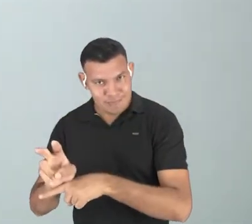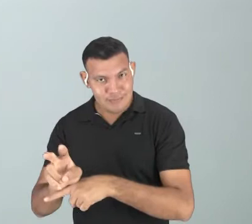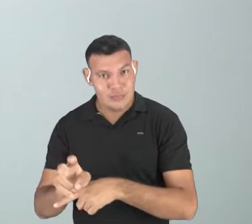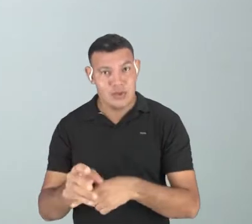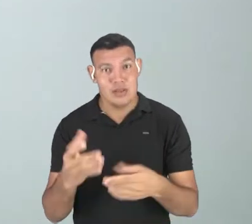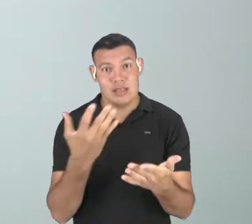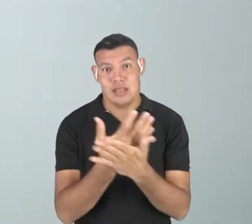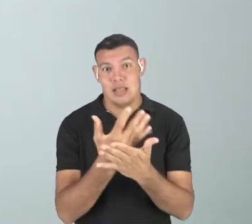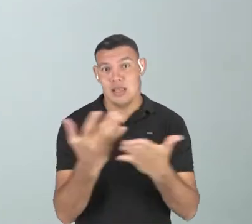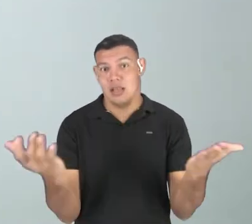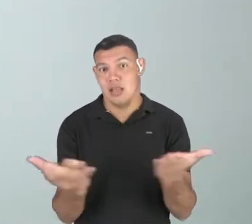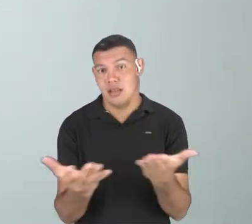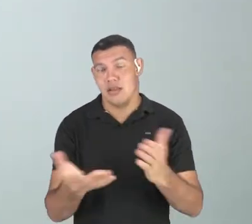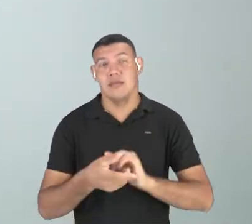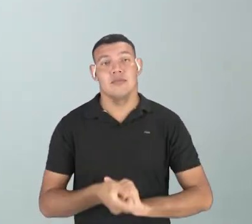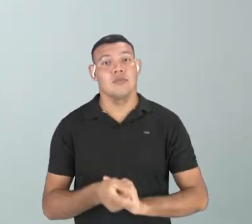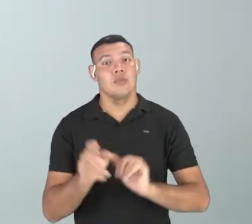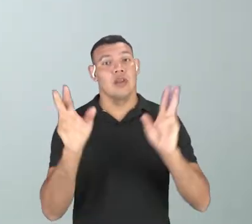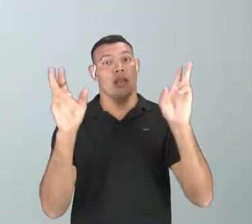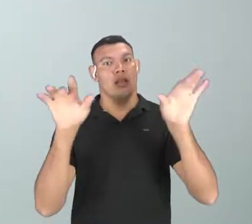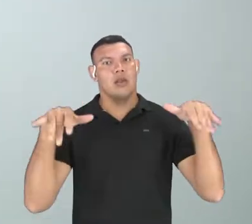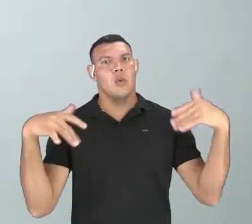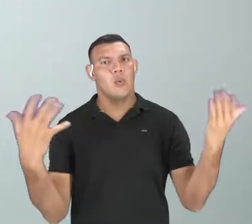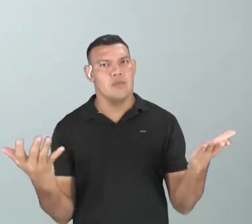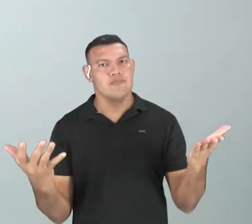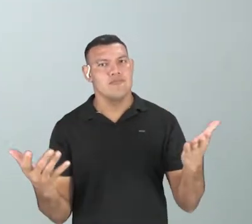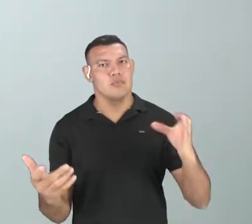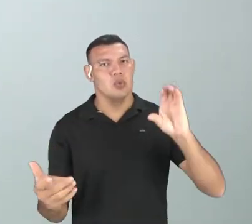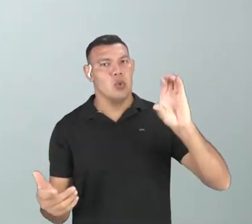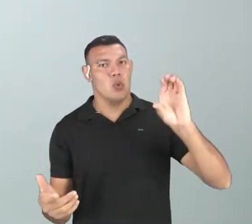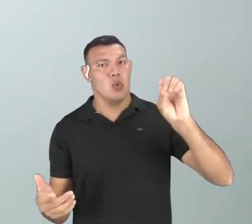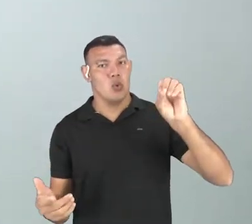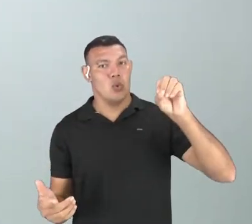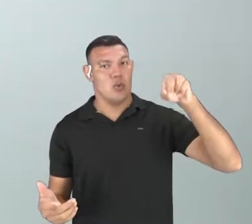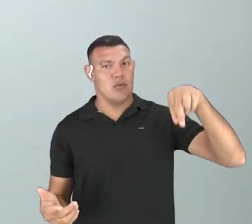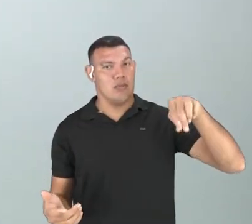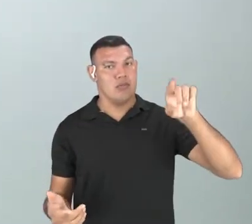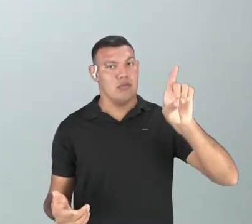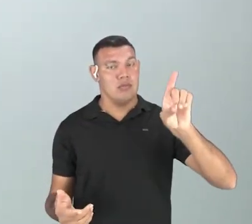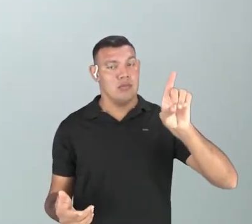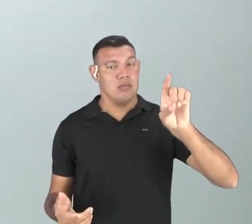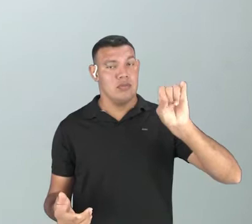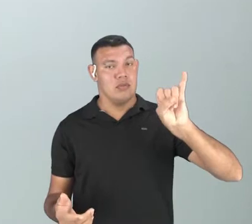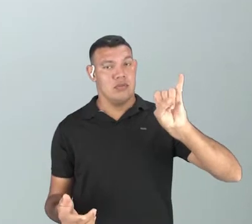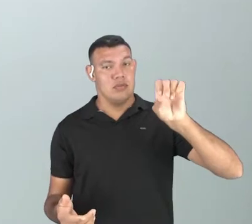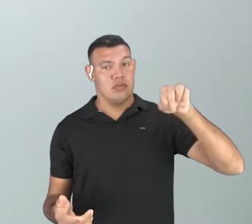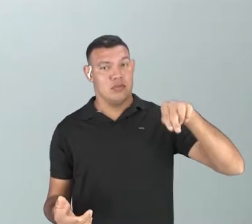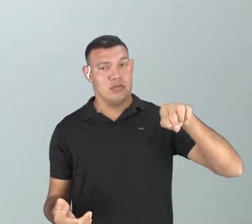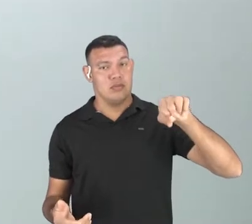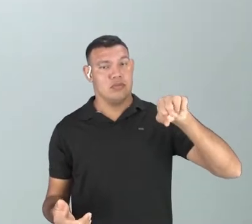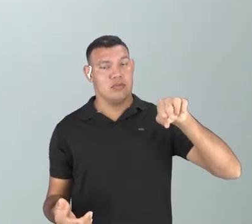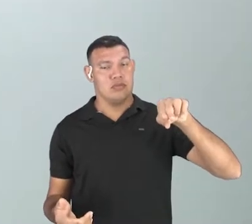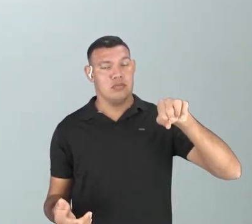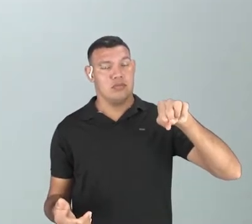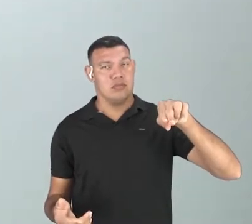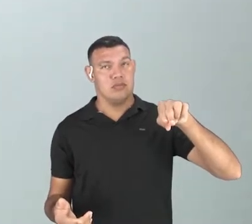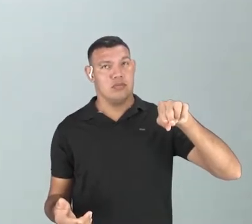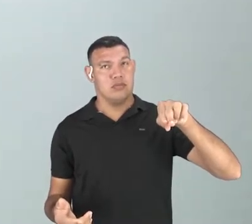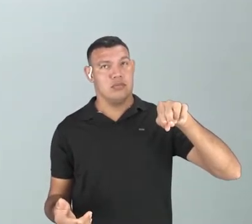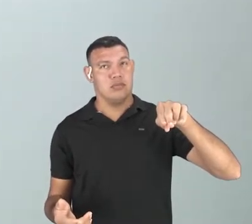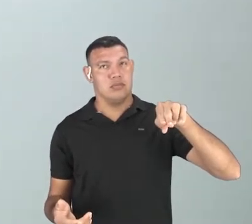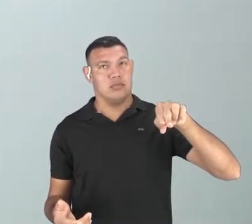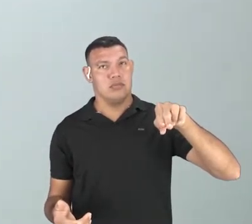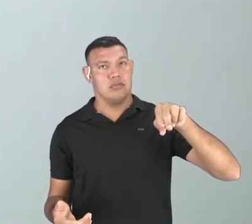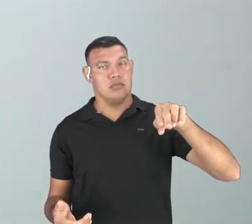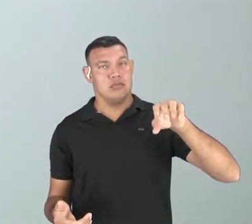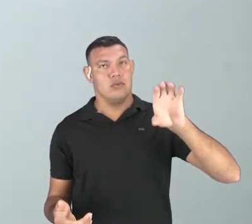vamos a trabajar los condicionales simples de la lengua española. Quando eu falar em condicional, pessoal, é o mesmo condicional do